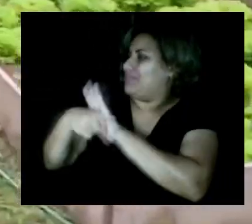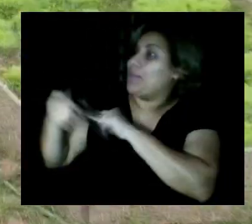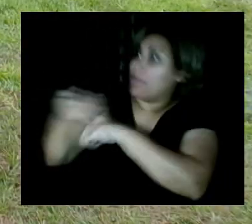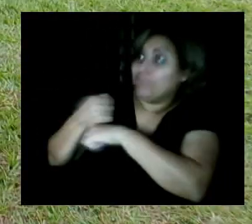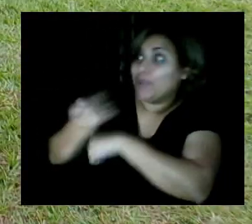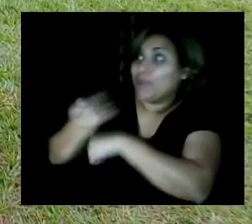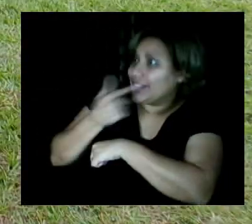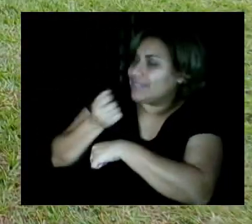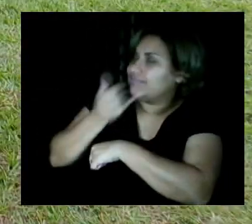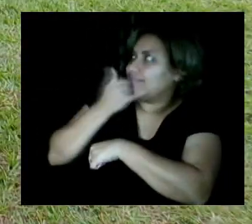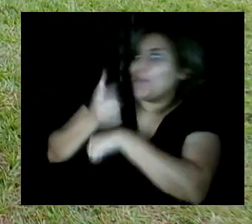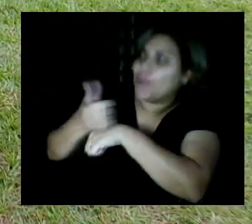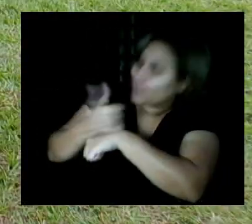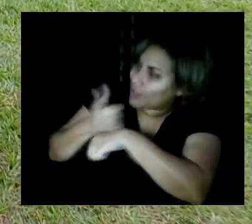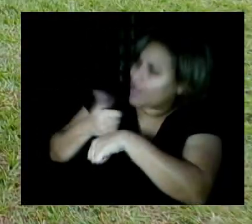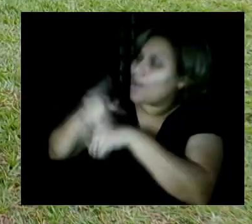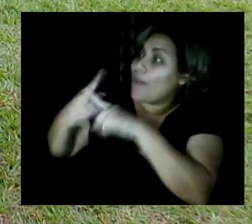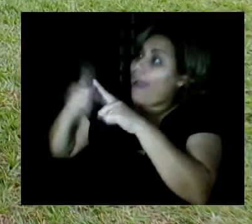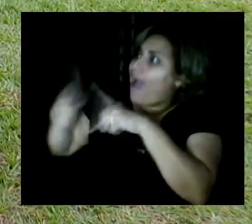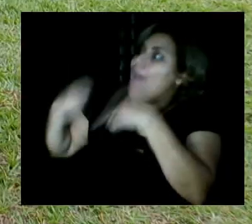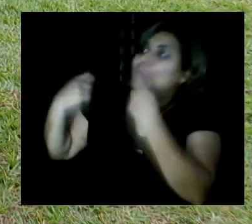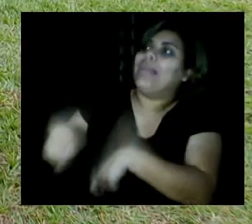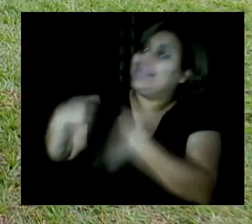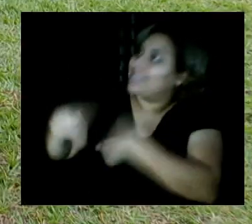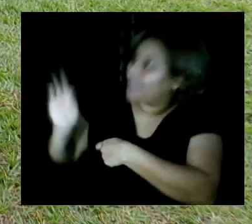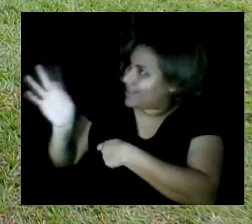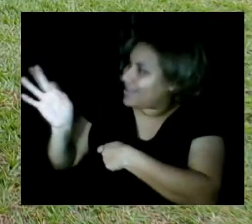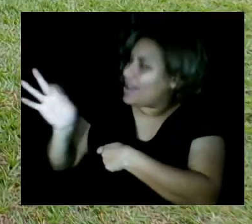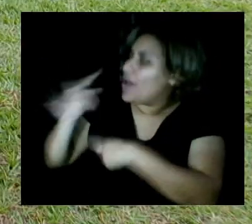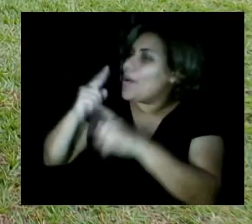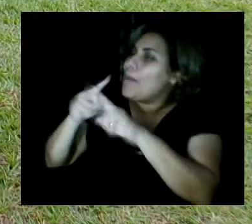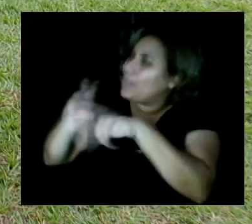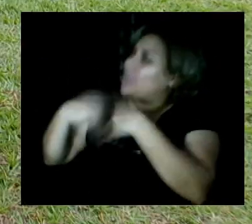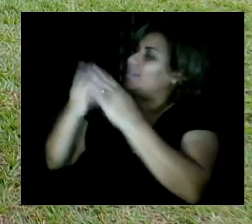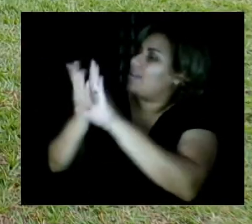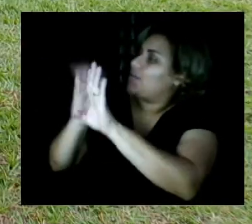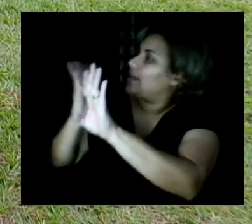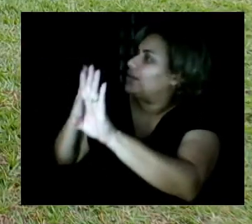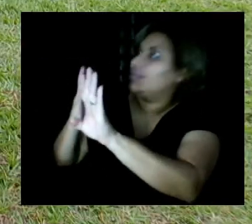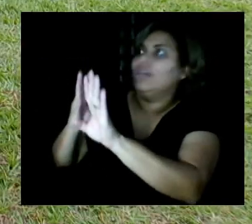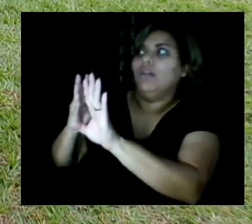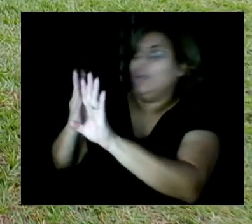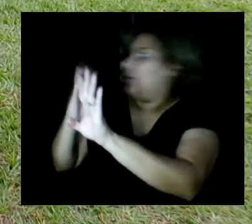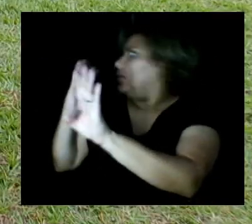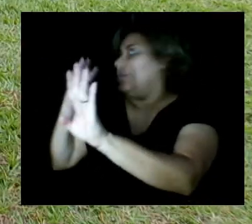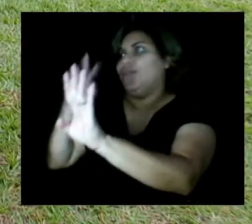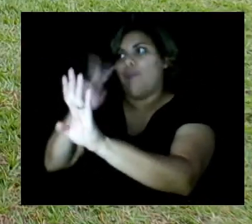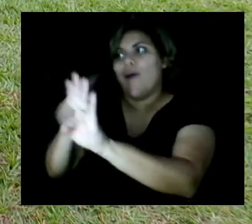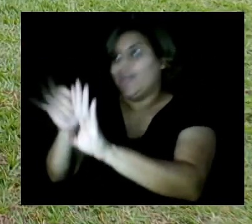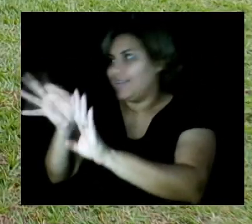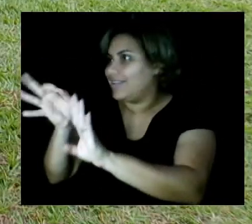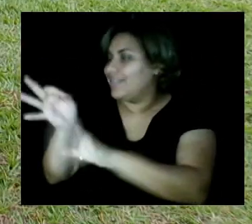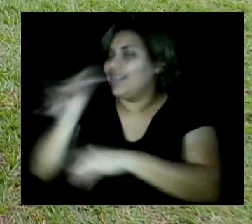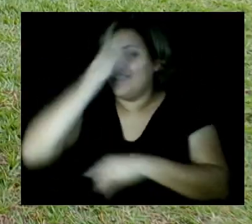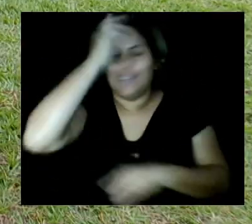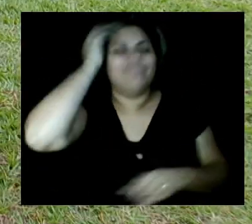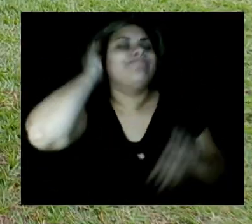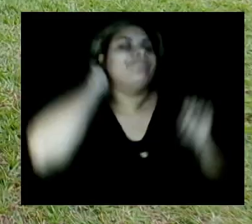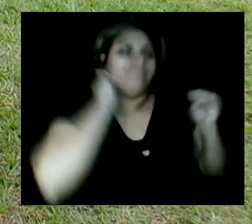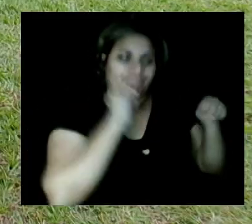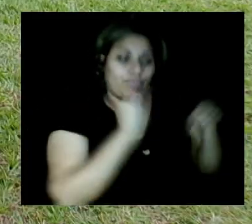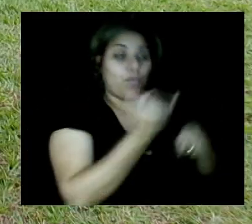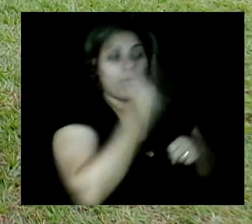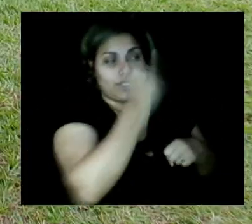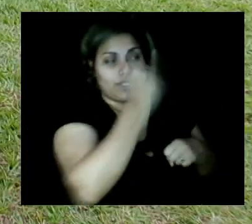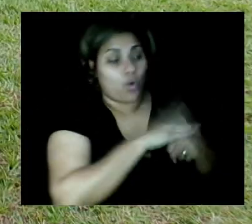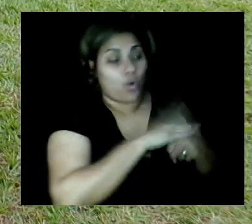uma necessidade, né? E por isso que a fila é tão grande de espera, né? Sim, é importantíssimo. Hoje, assim, nós recebemos aqui